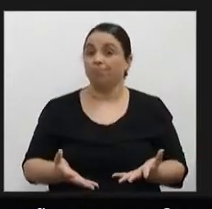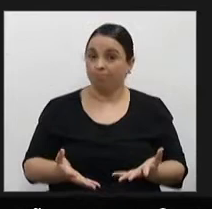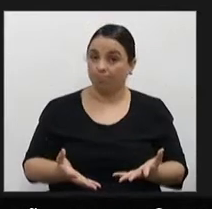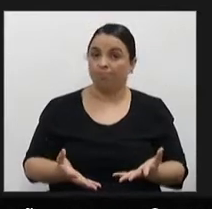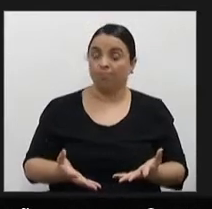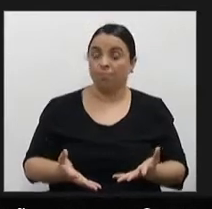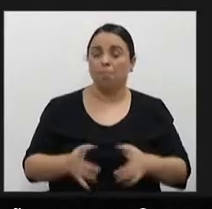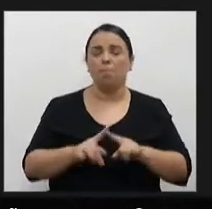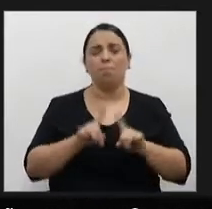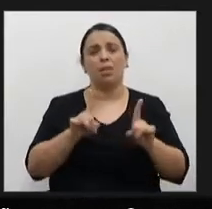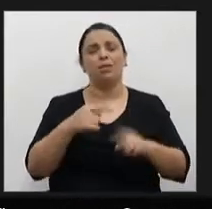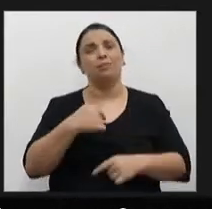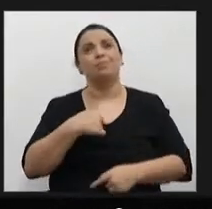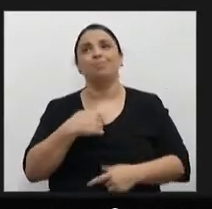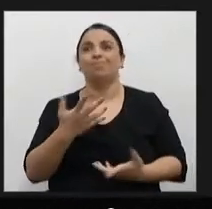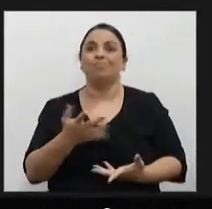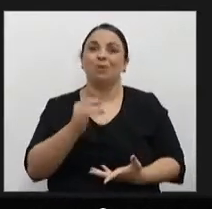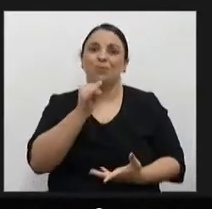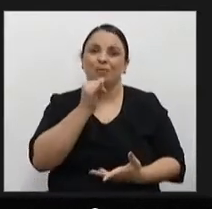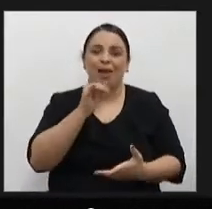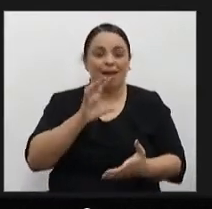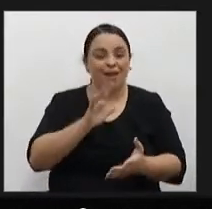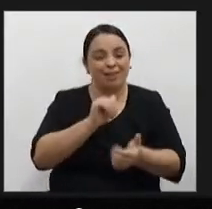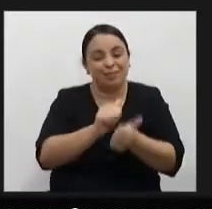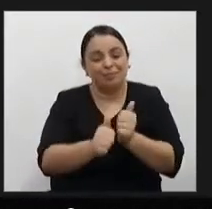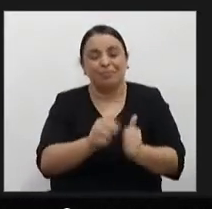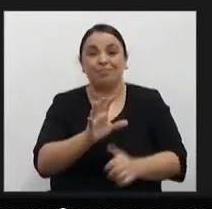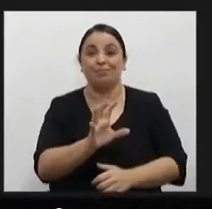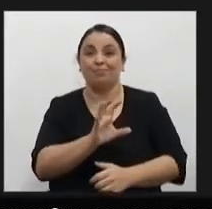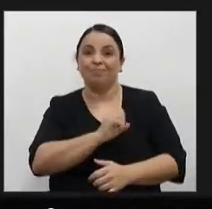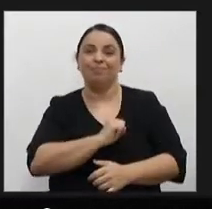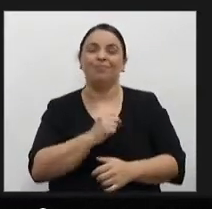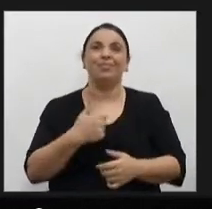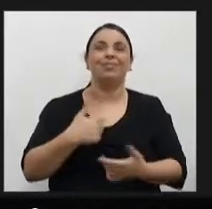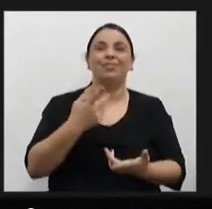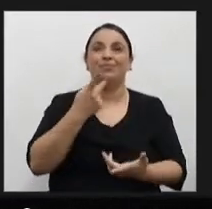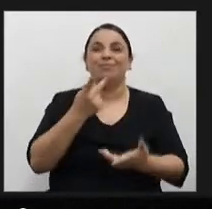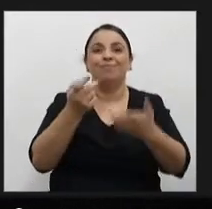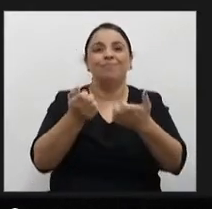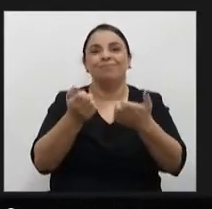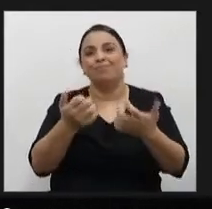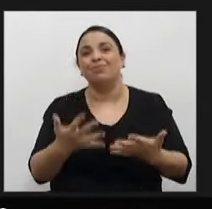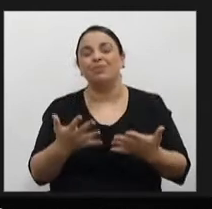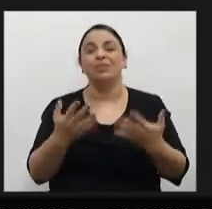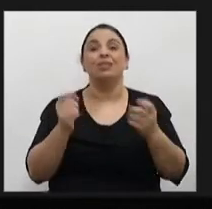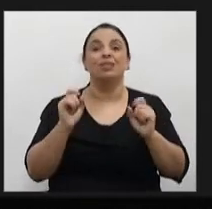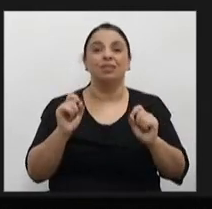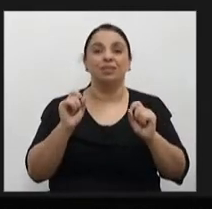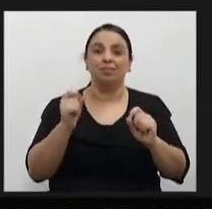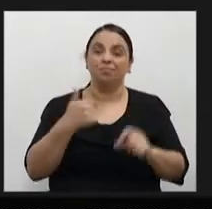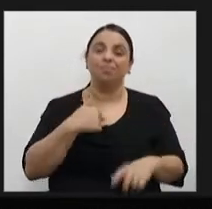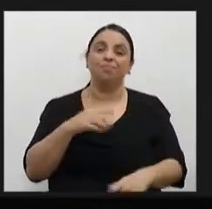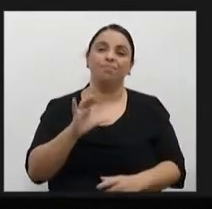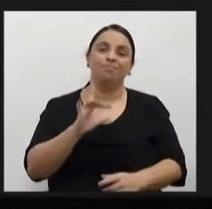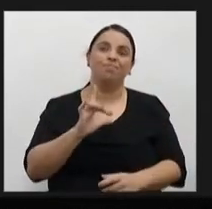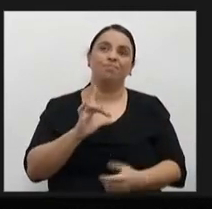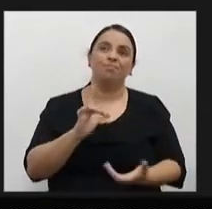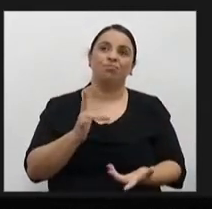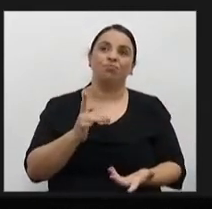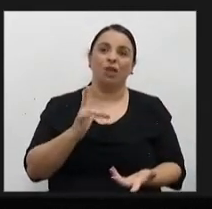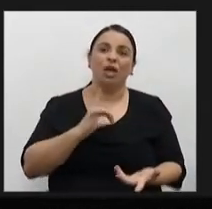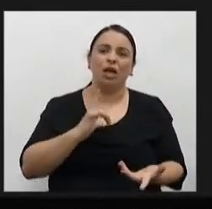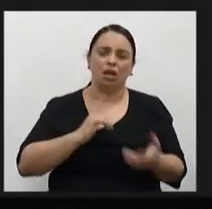sou um amante de esportes, então eu falo porque, como eu tenho condições,